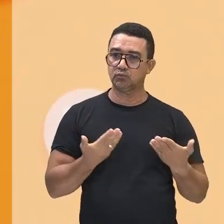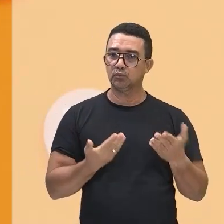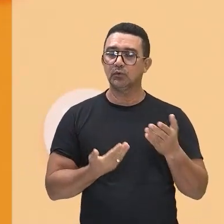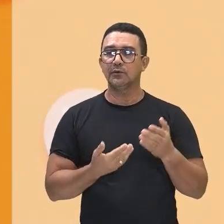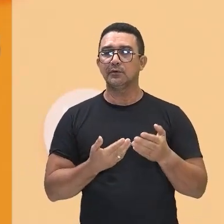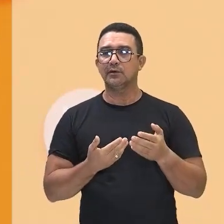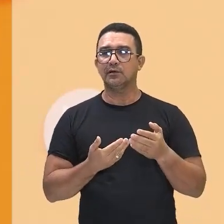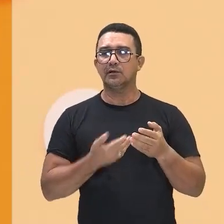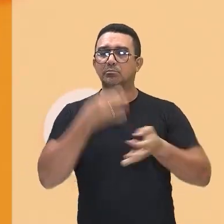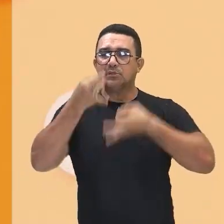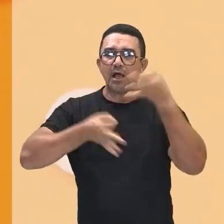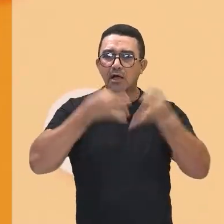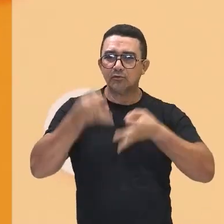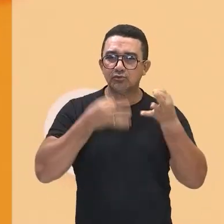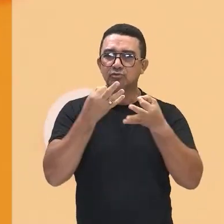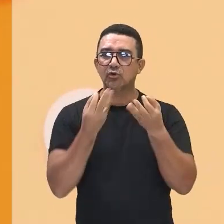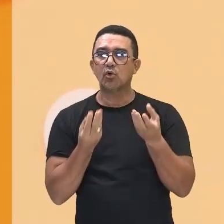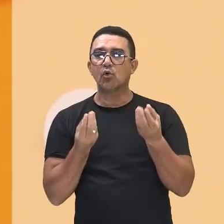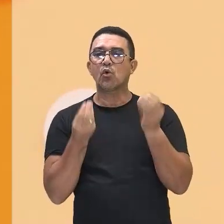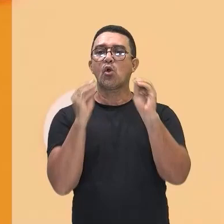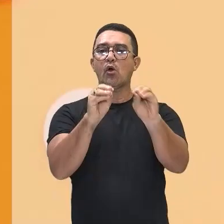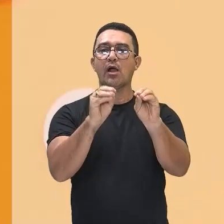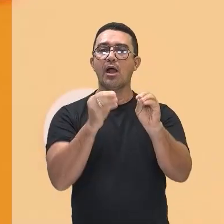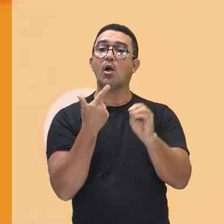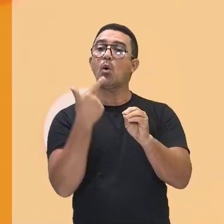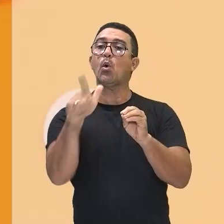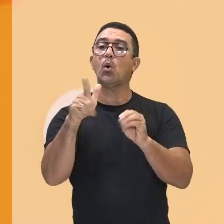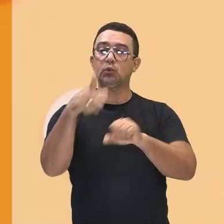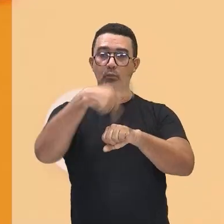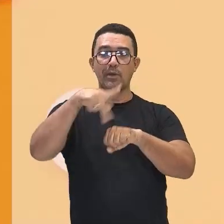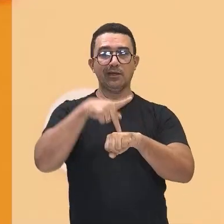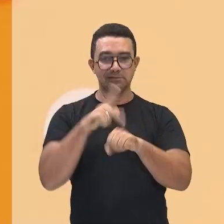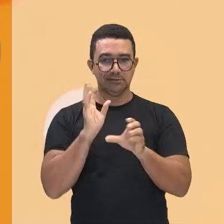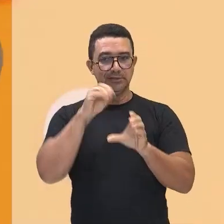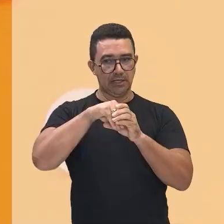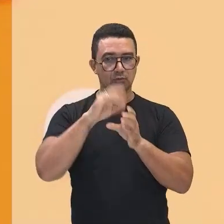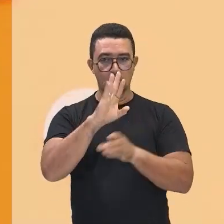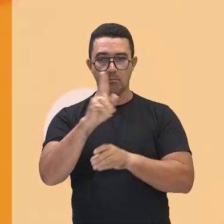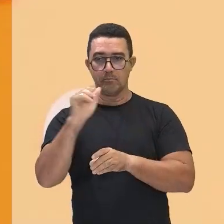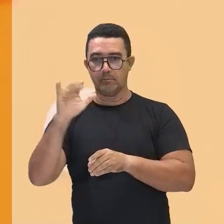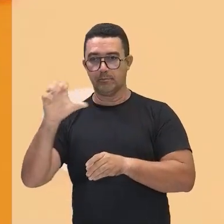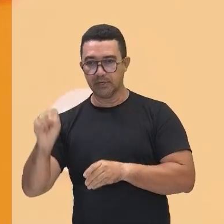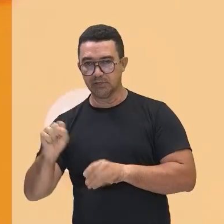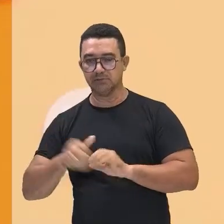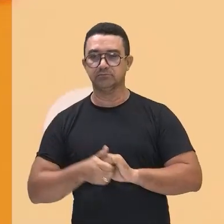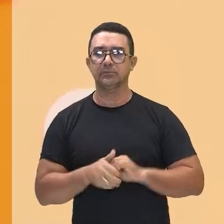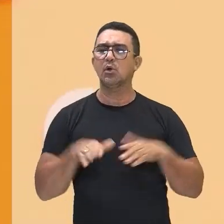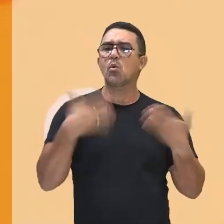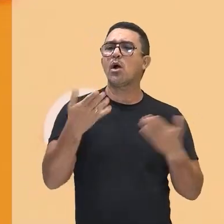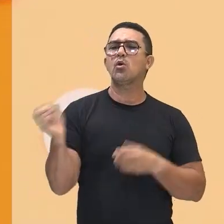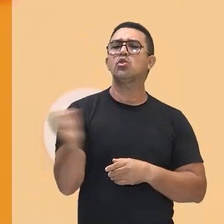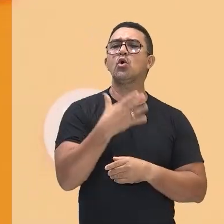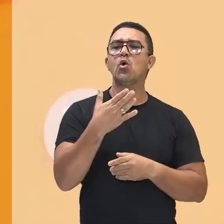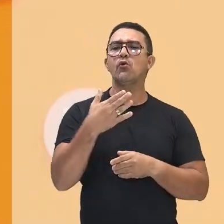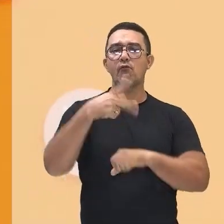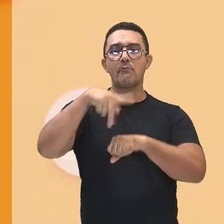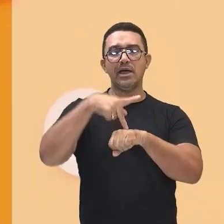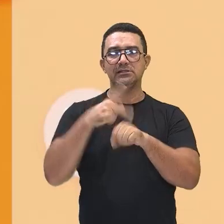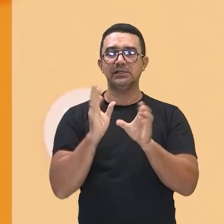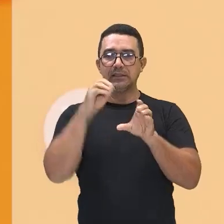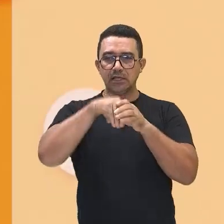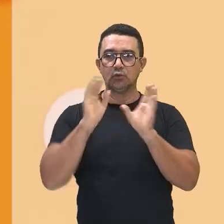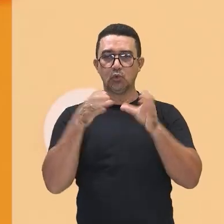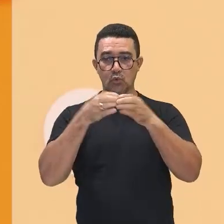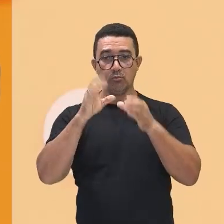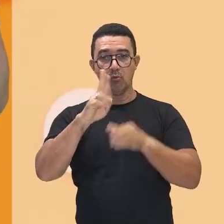aí a inserção de outros países para fazerem parte. Então, quais são esses novos países? Olha só, gente, vamos